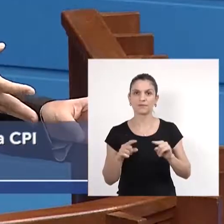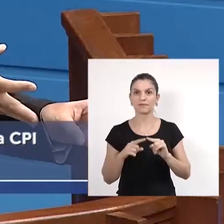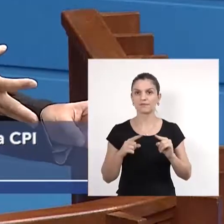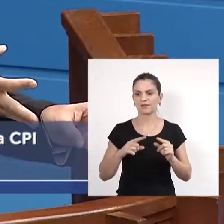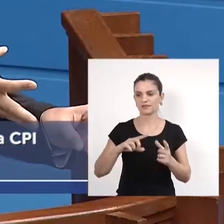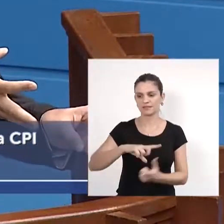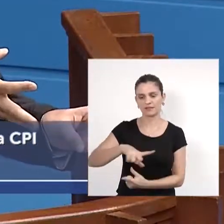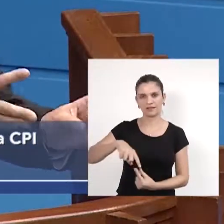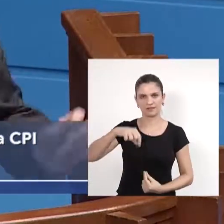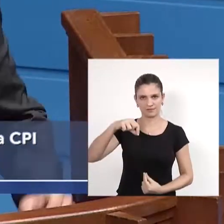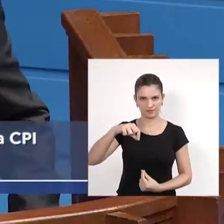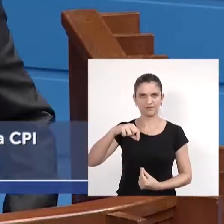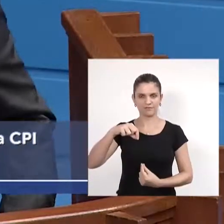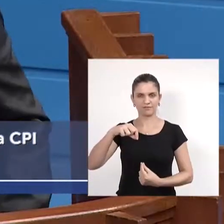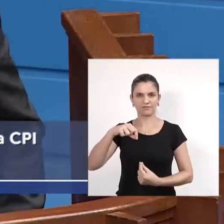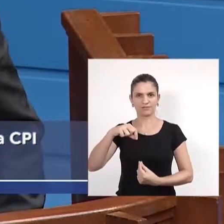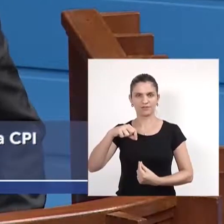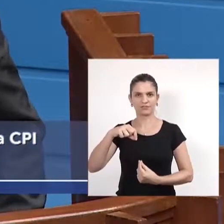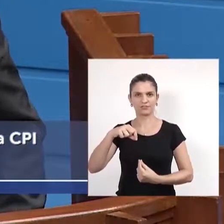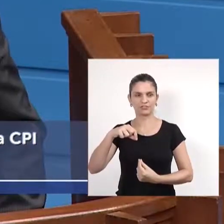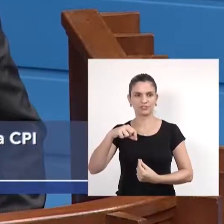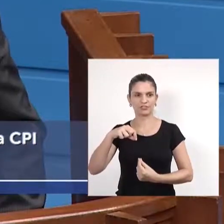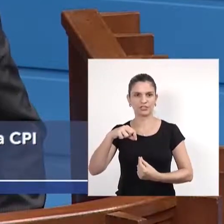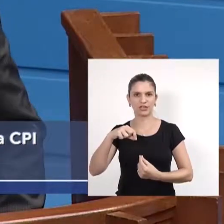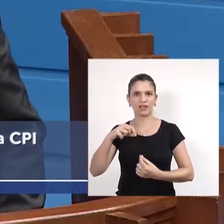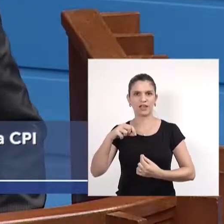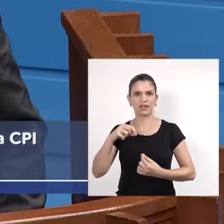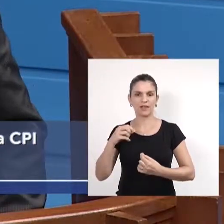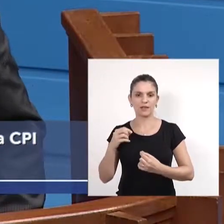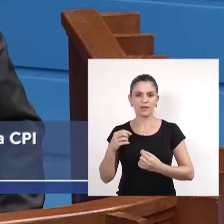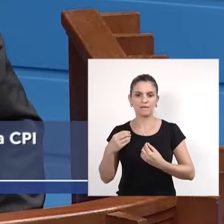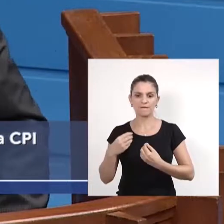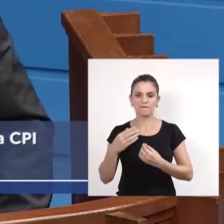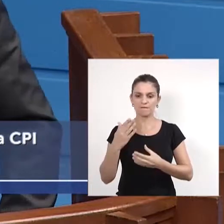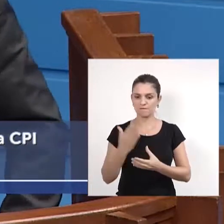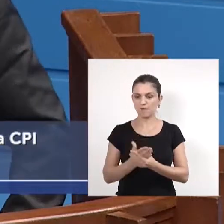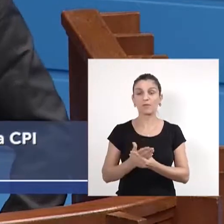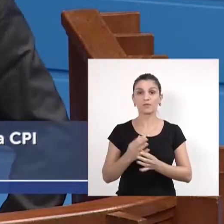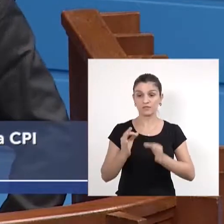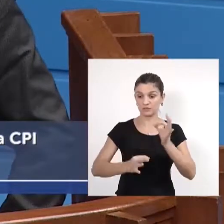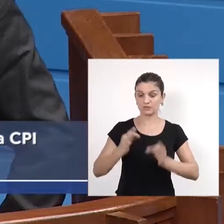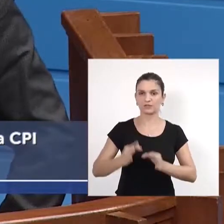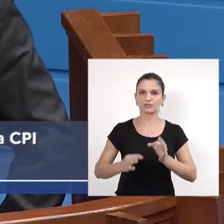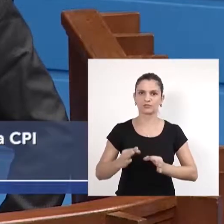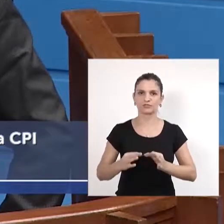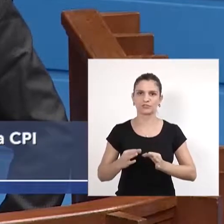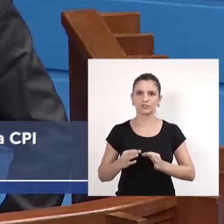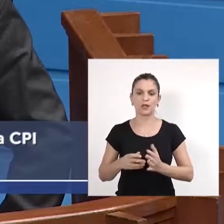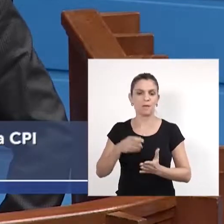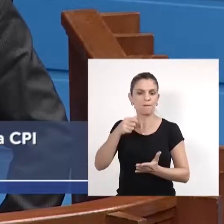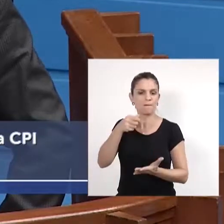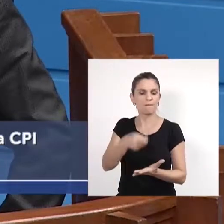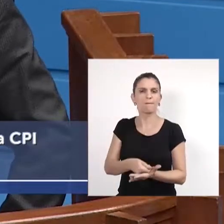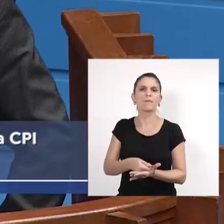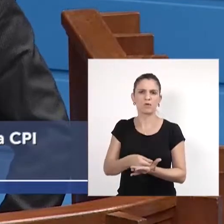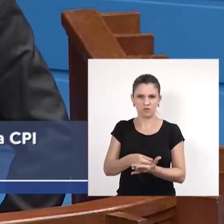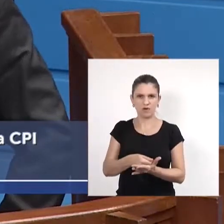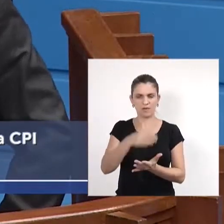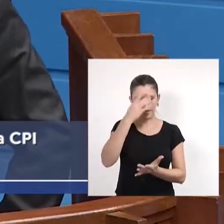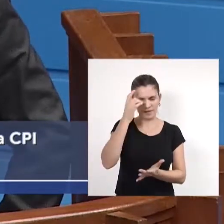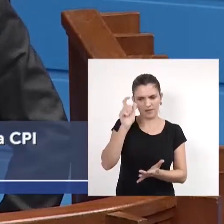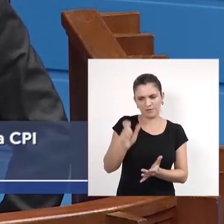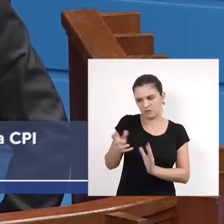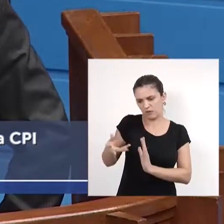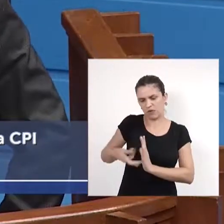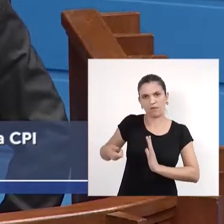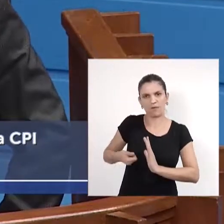justiça, aciona essa pessoa que roubou energia e consegue esse dinheiro de volta. E para onde vai